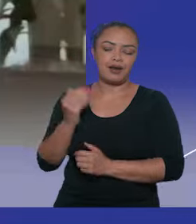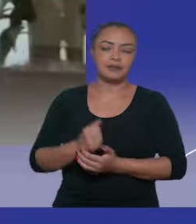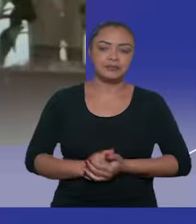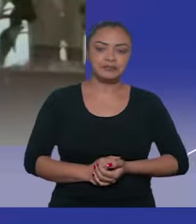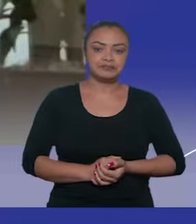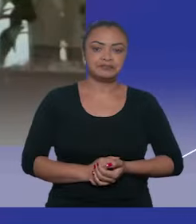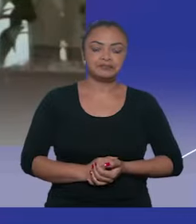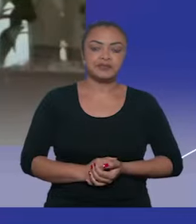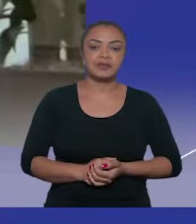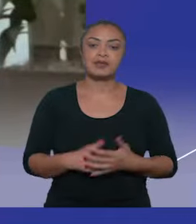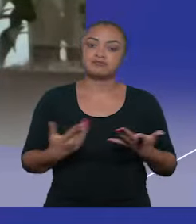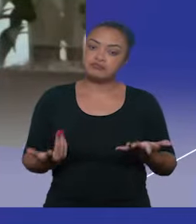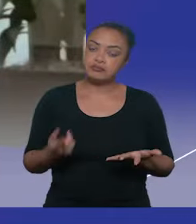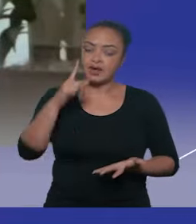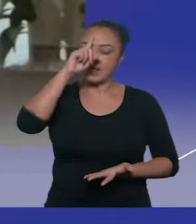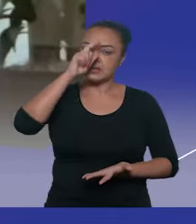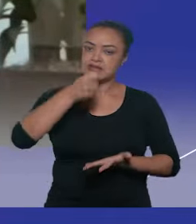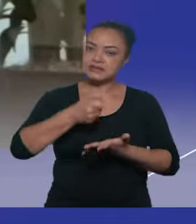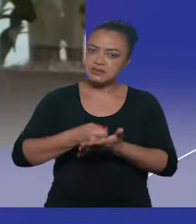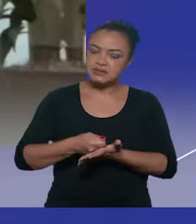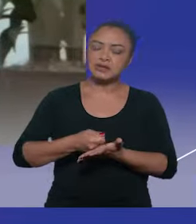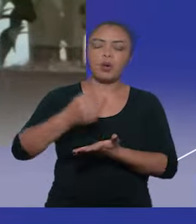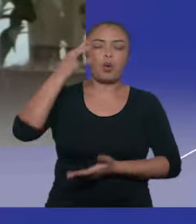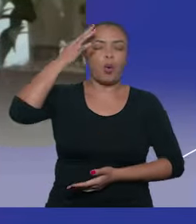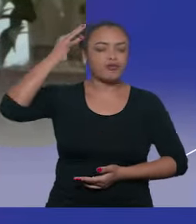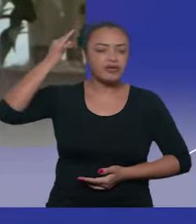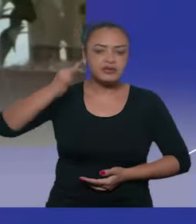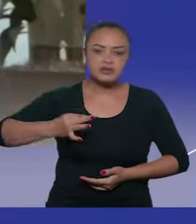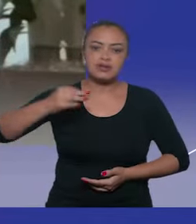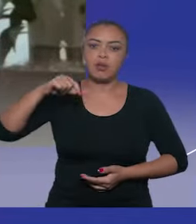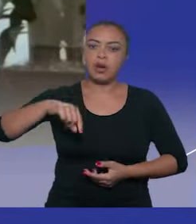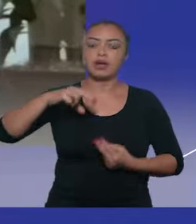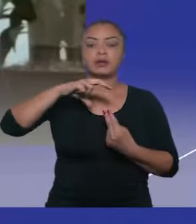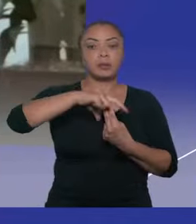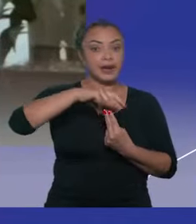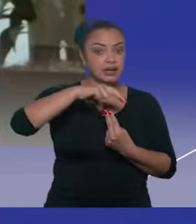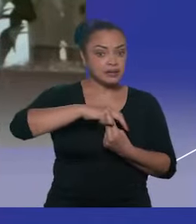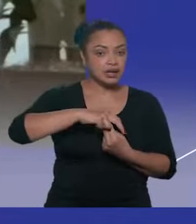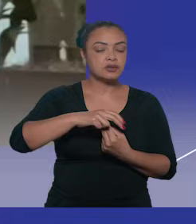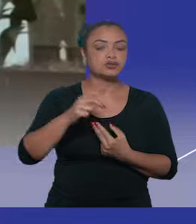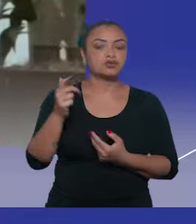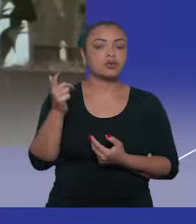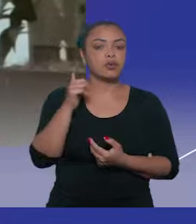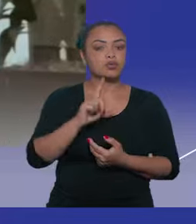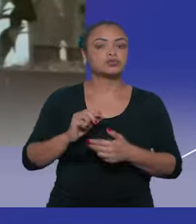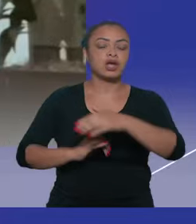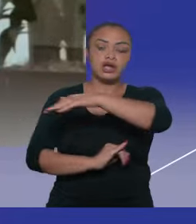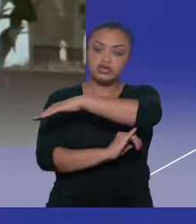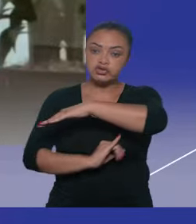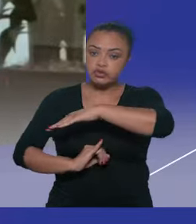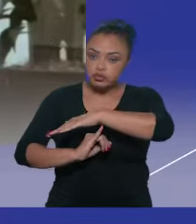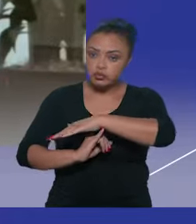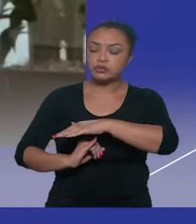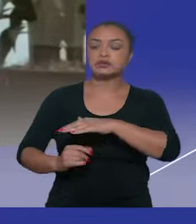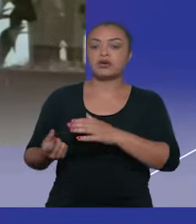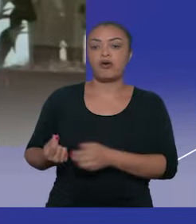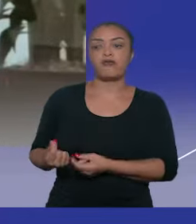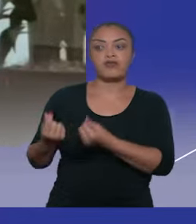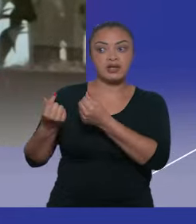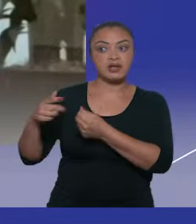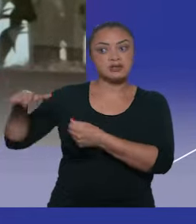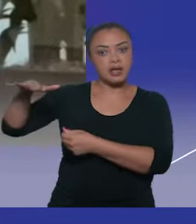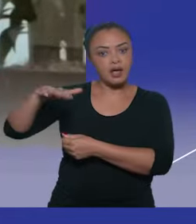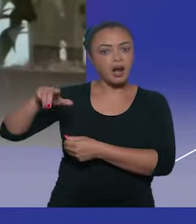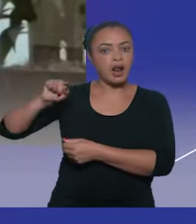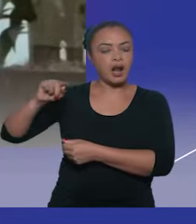isso trouxe essa decisão e essa convicção da instituição em adquirir uma instituição financeira aqui